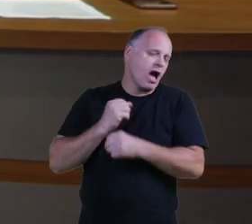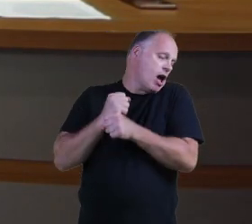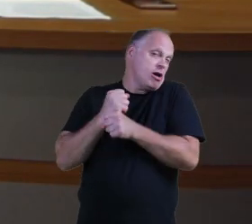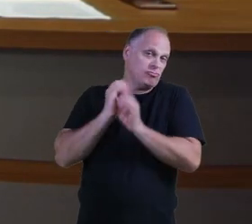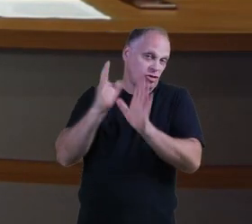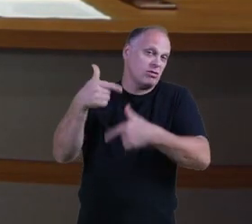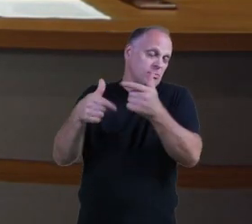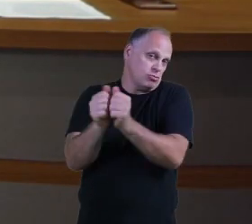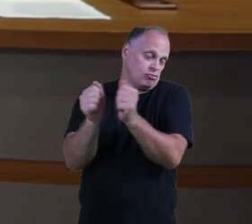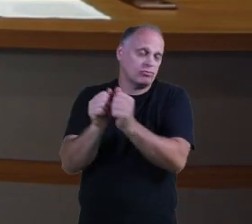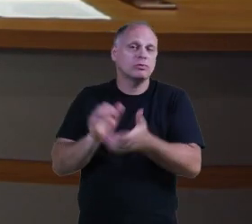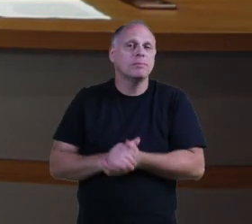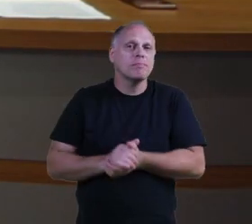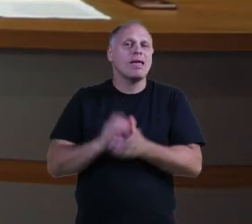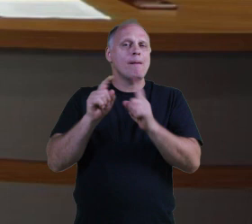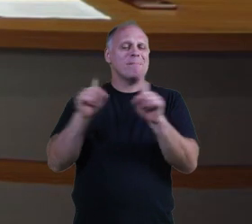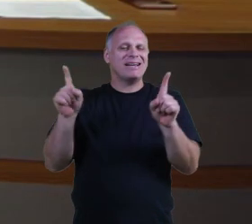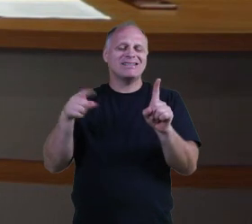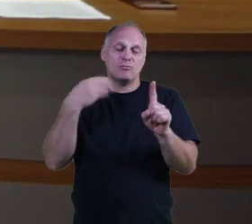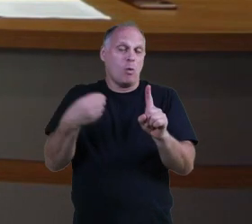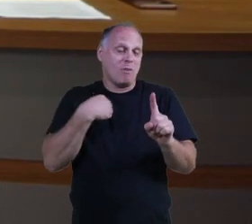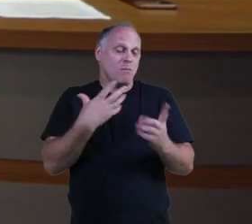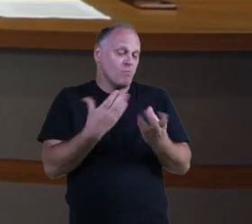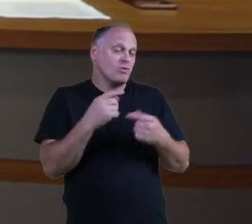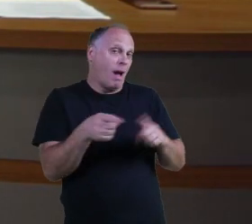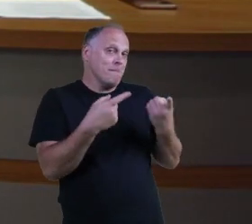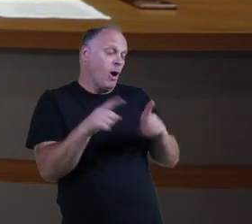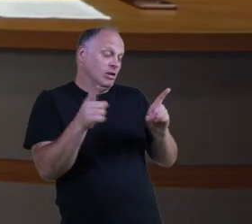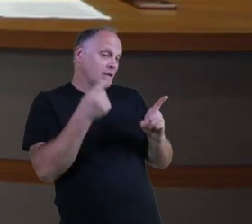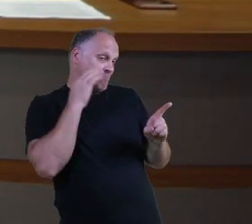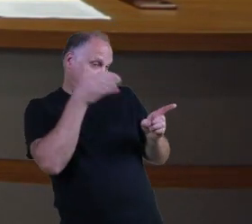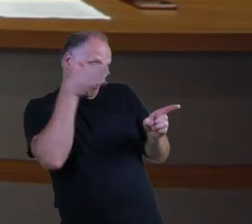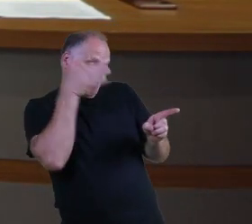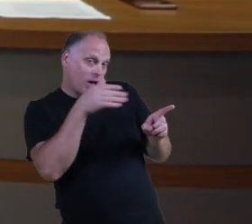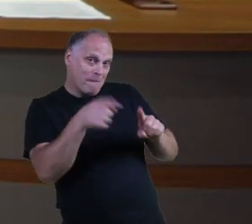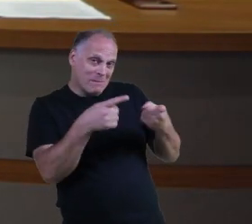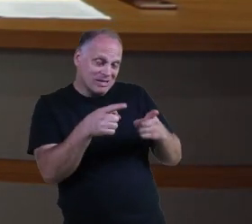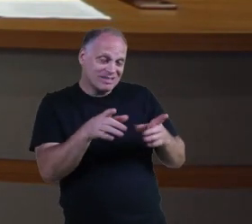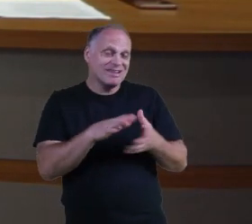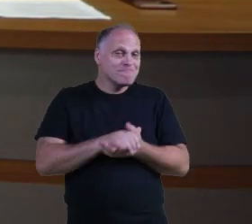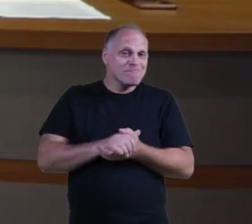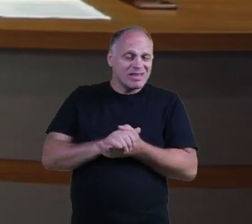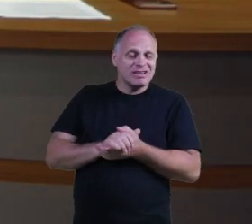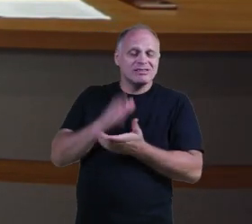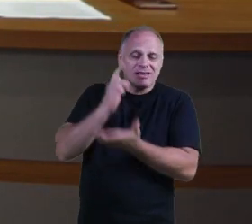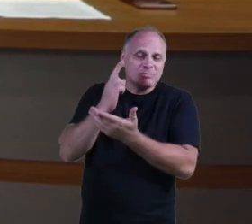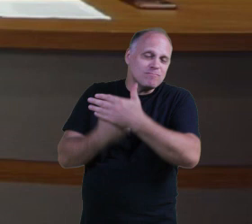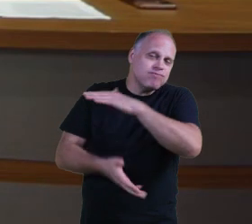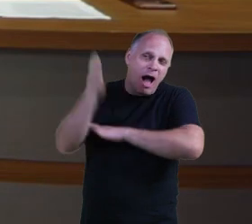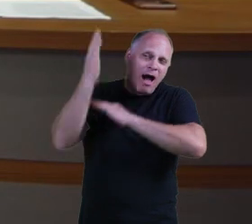pública. Me chamaram para mim trabalhar na política. Daí eu trabalhei com vários políticos aqui, né, da